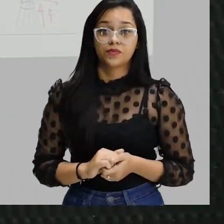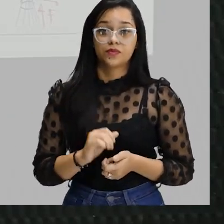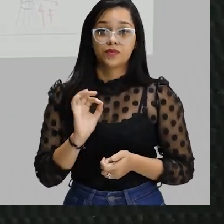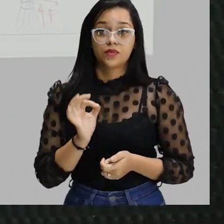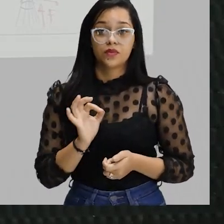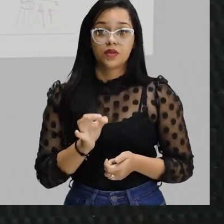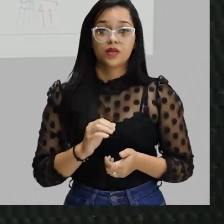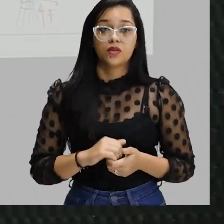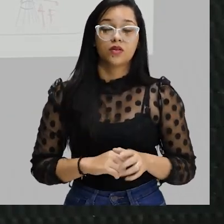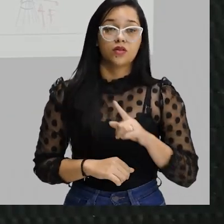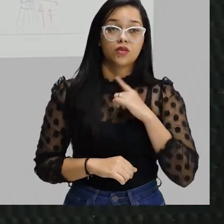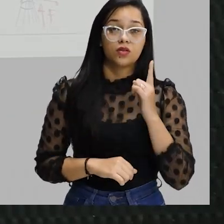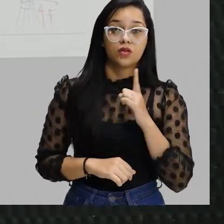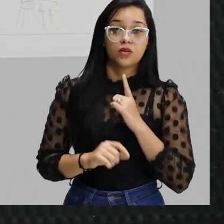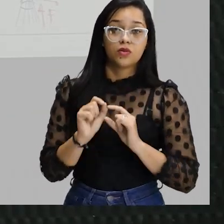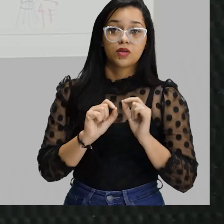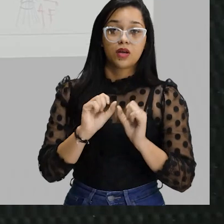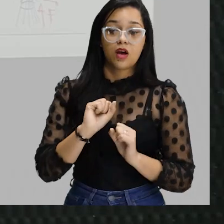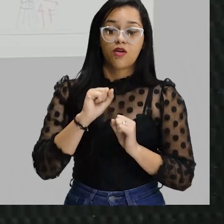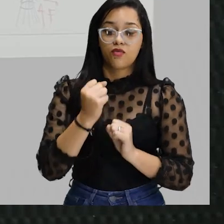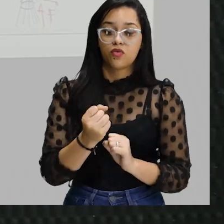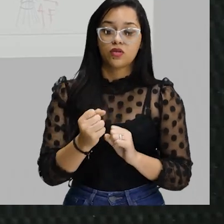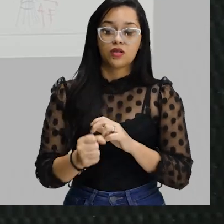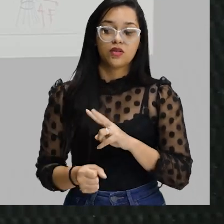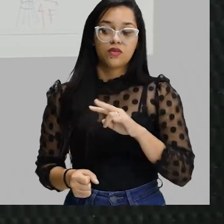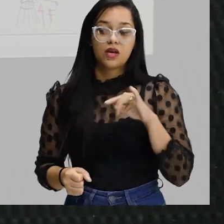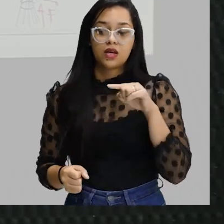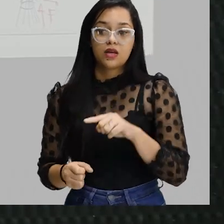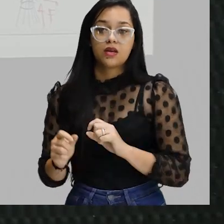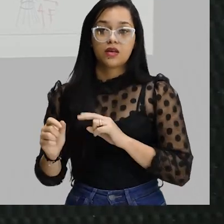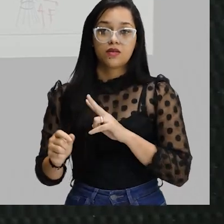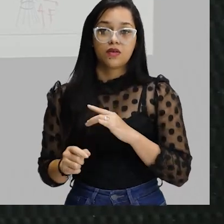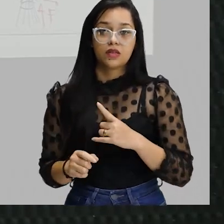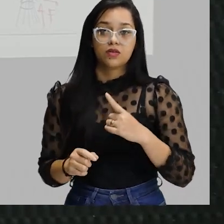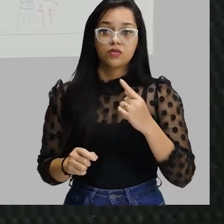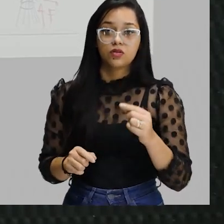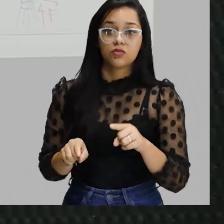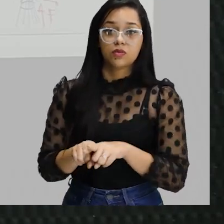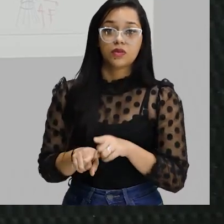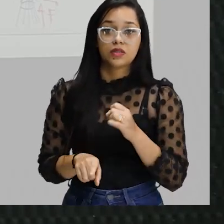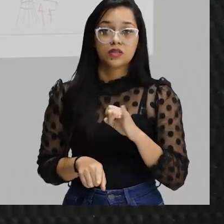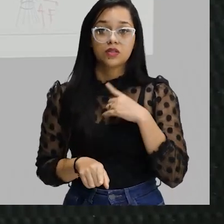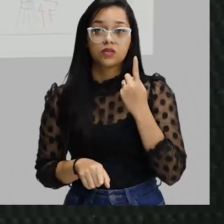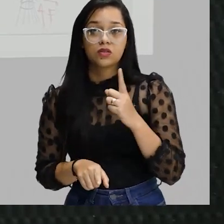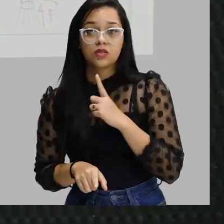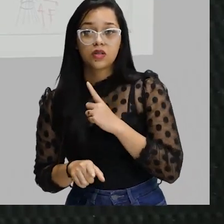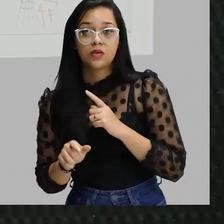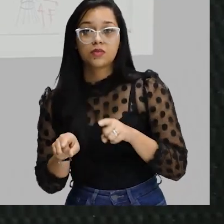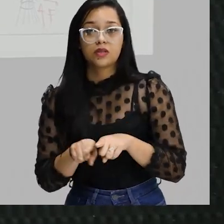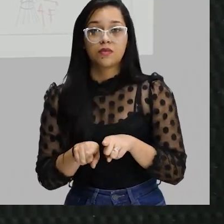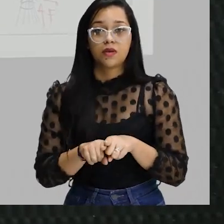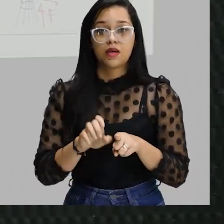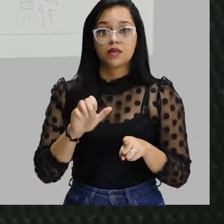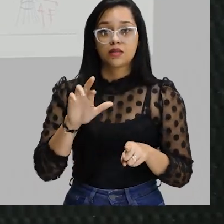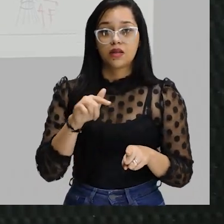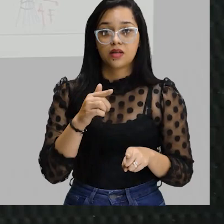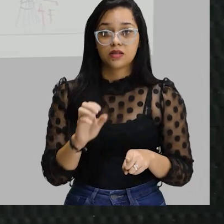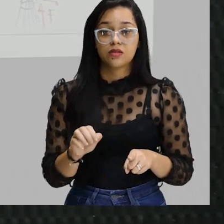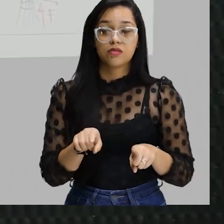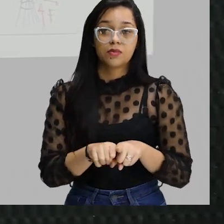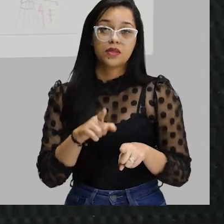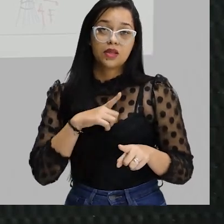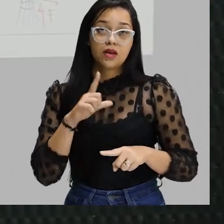ok? Nós temos a força que vai fazer com que ele saia do chão. Se nós temos força, nós temos aceleração e com isso nós